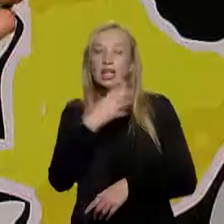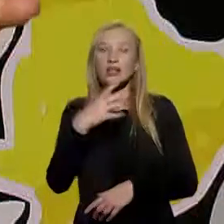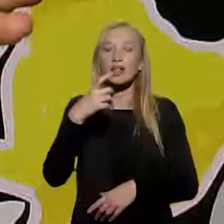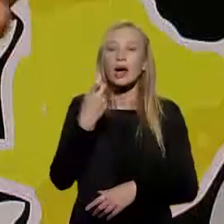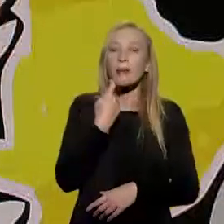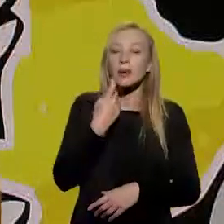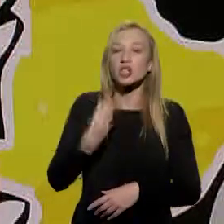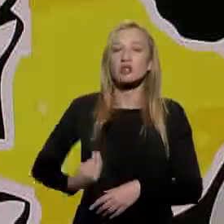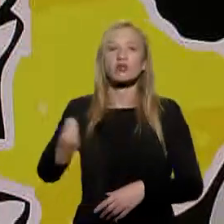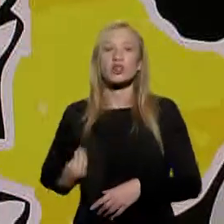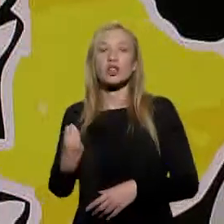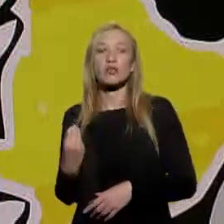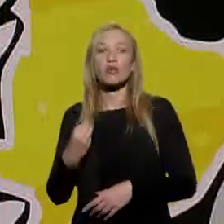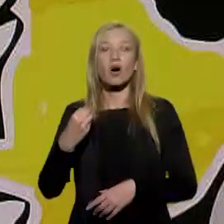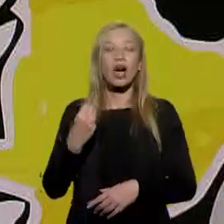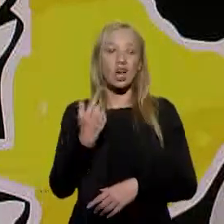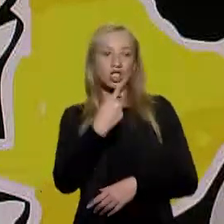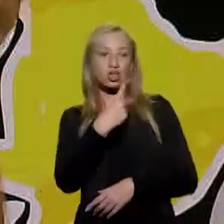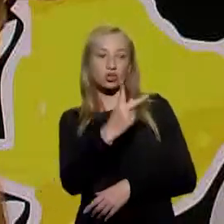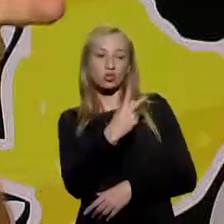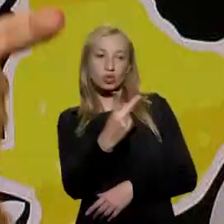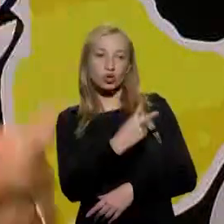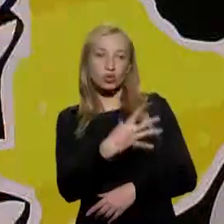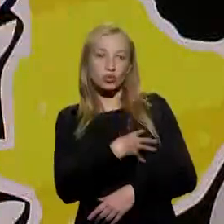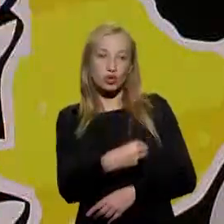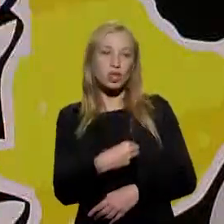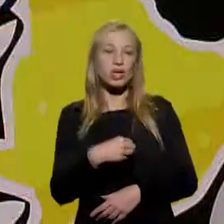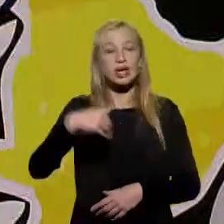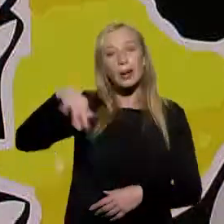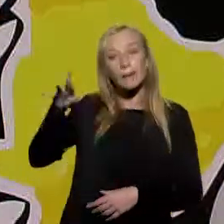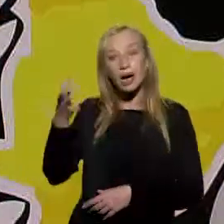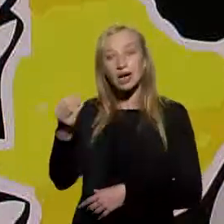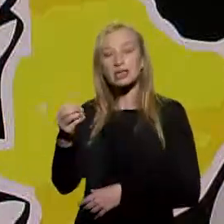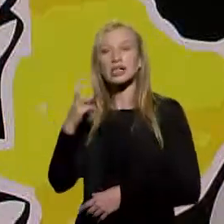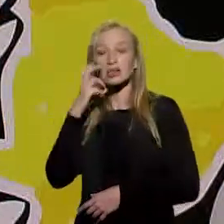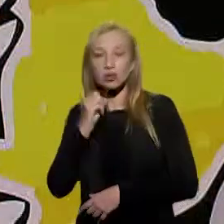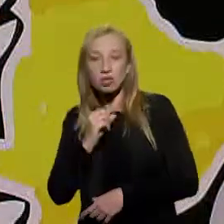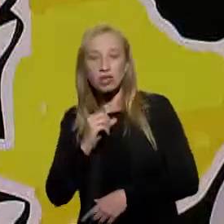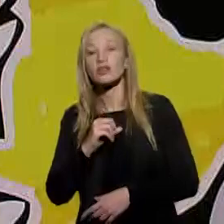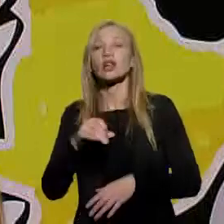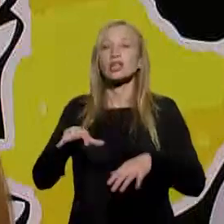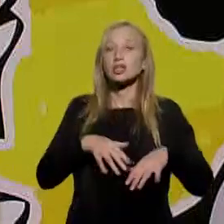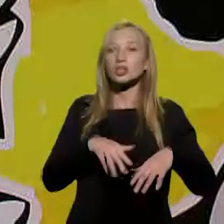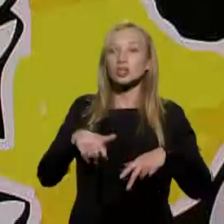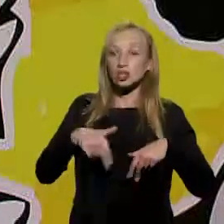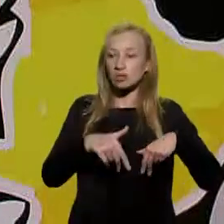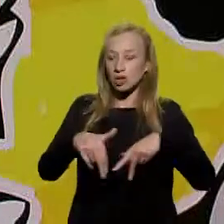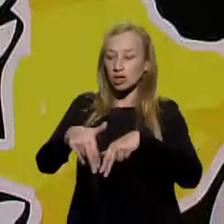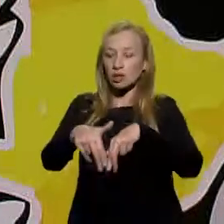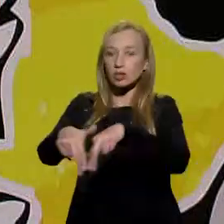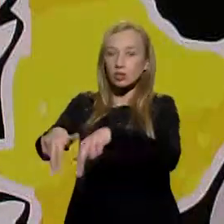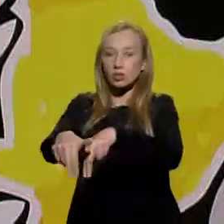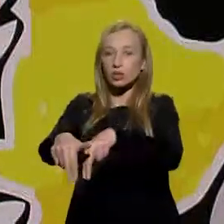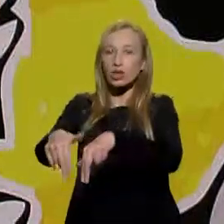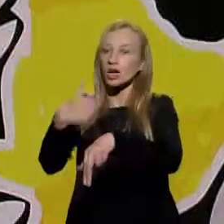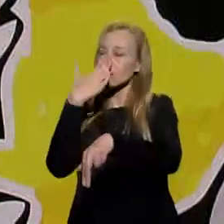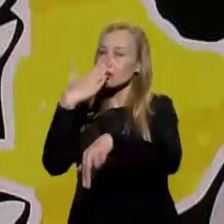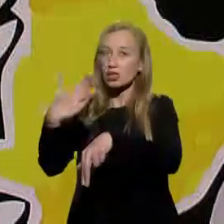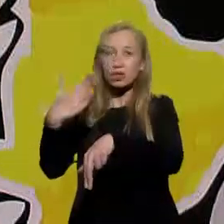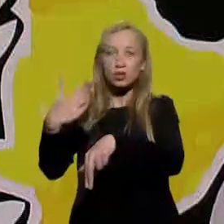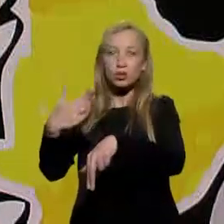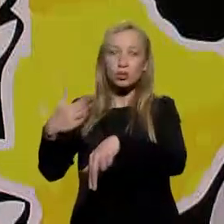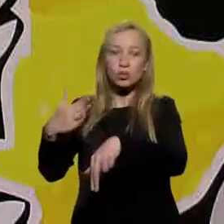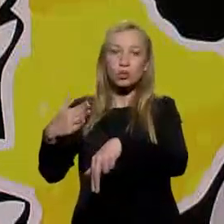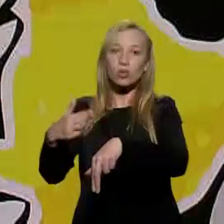massa que é filha de sangue a maristela que foi votado elas caminham na frente uma coisa extremamente digna e ela